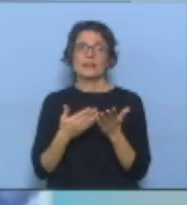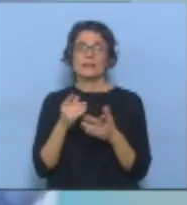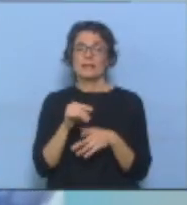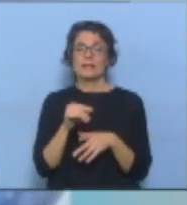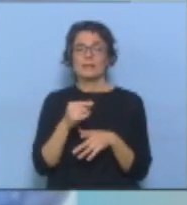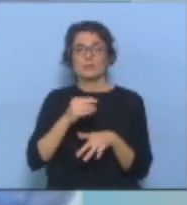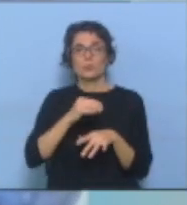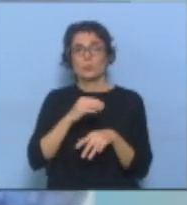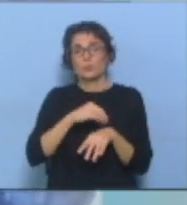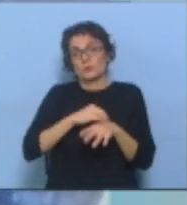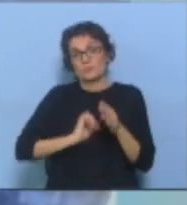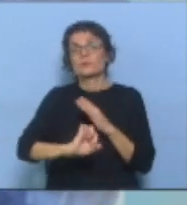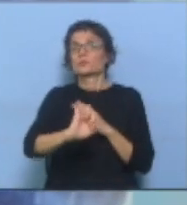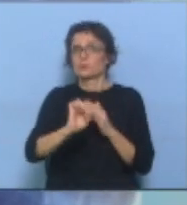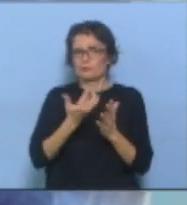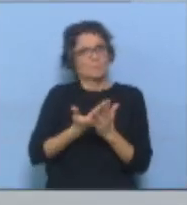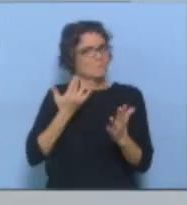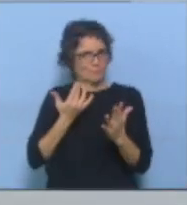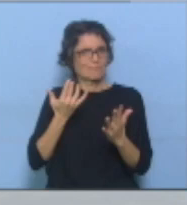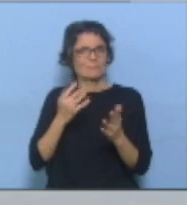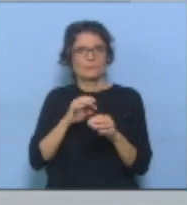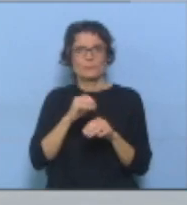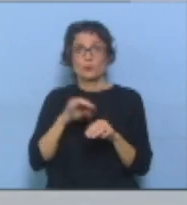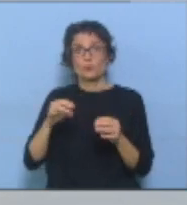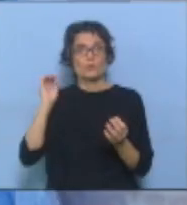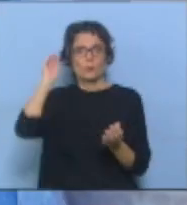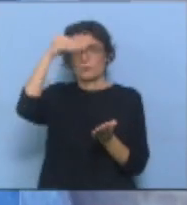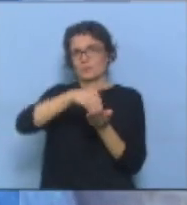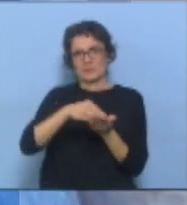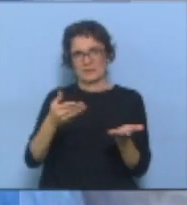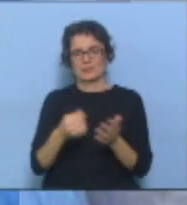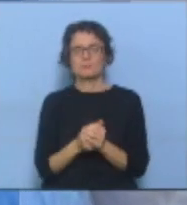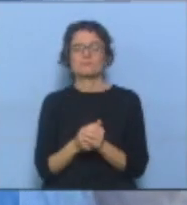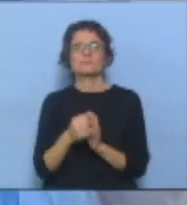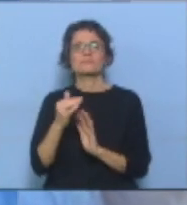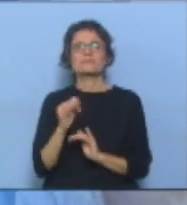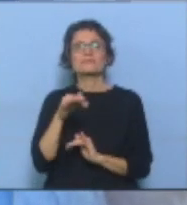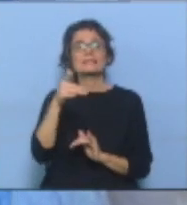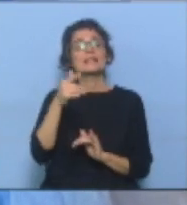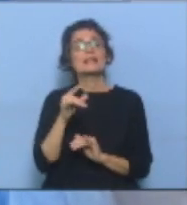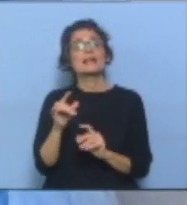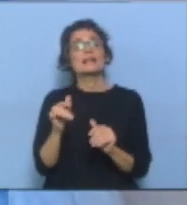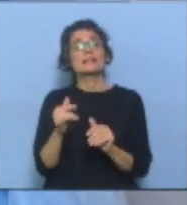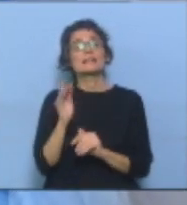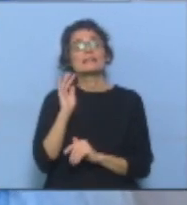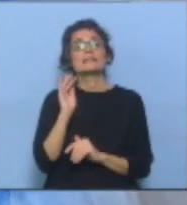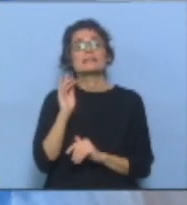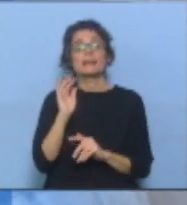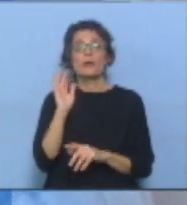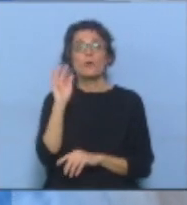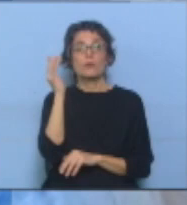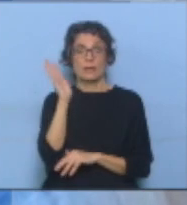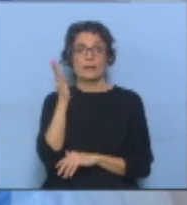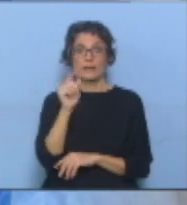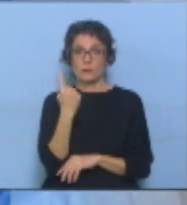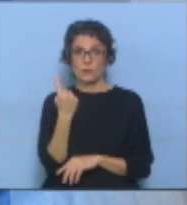forte e muito claro, não é, do que é ser batizado. A terminar fica a chamada de atenção para a edição rádio do programa Eclésia que passa mais logo na